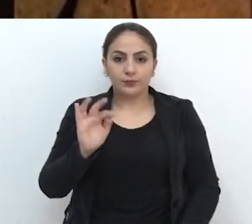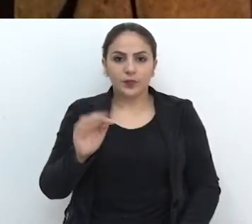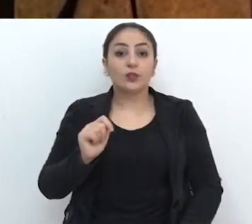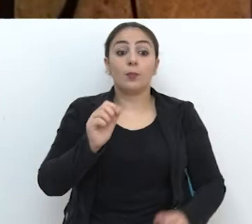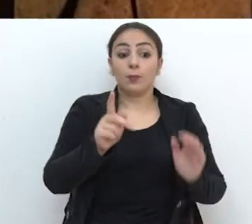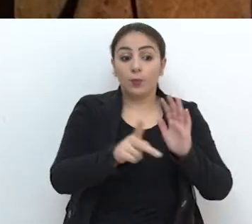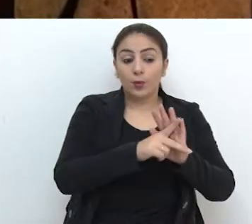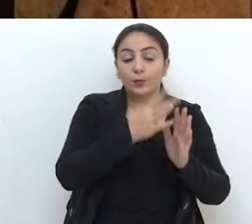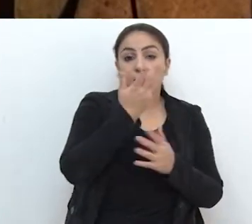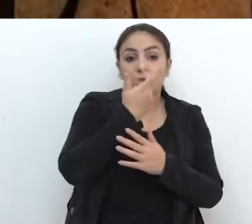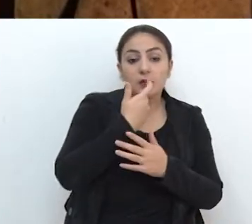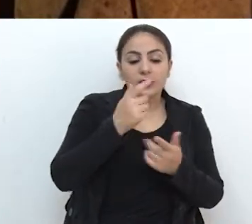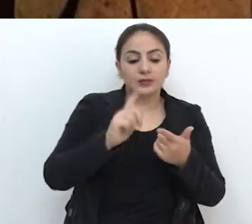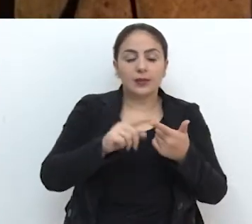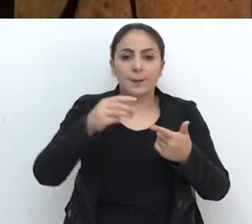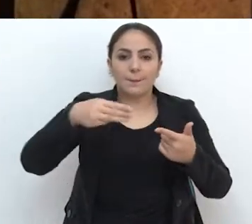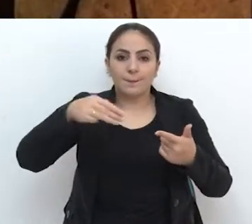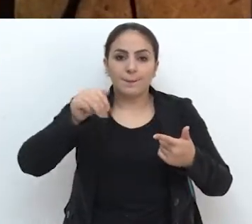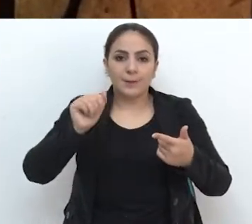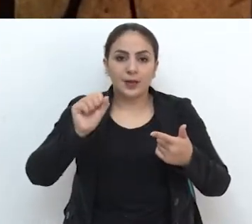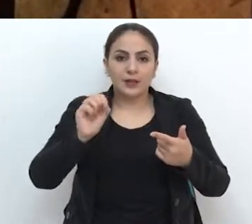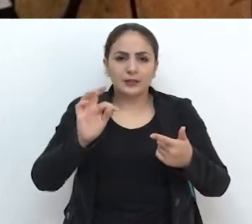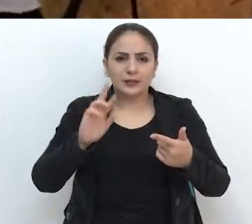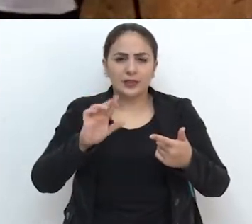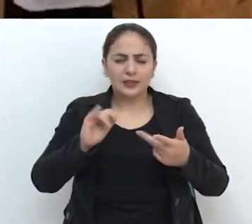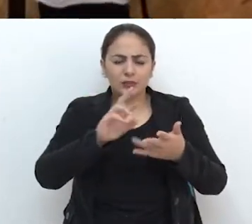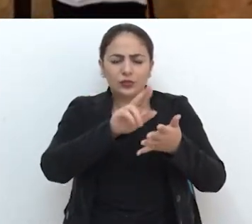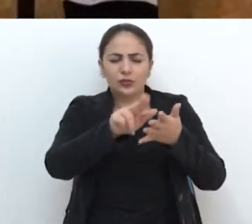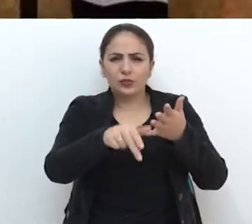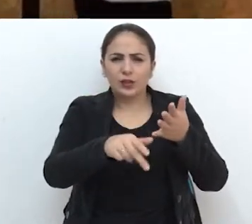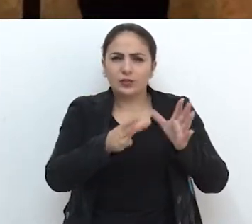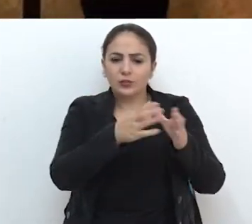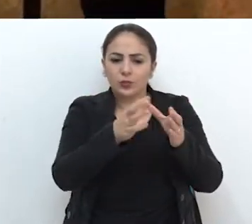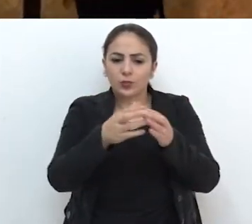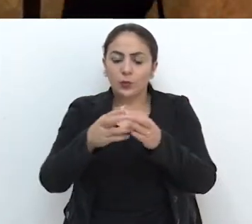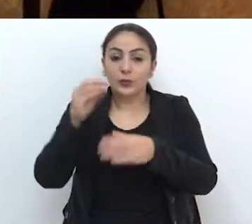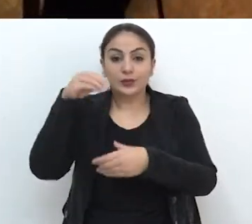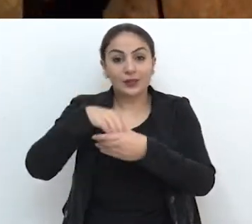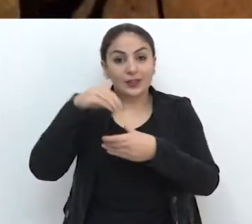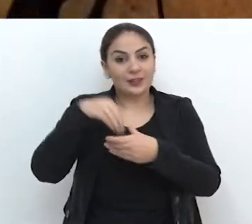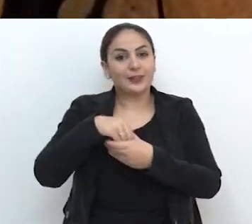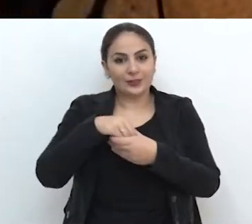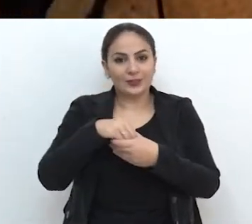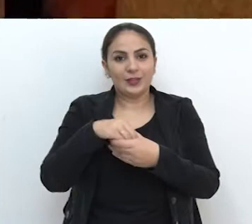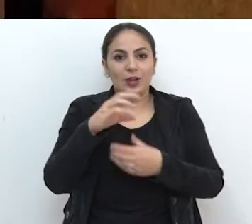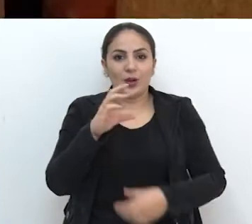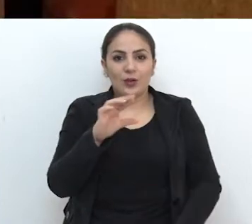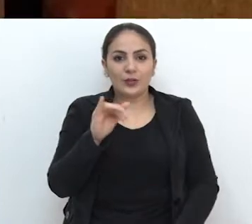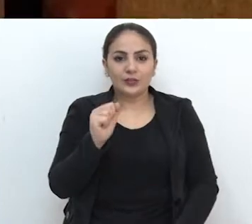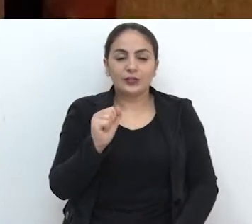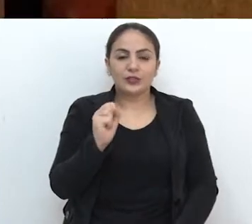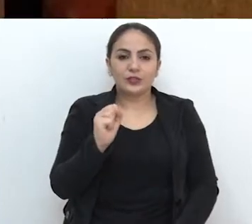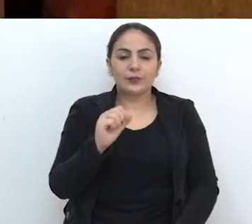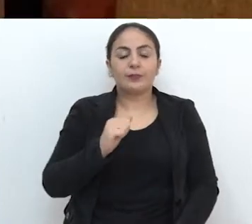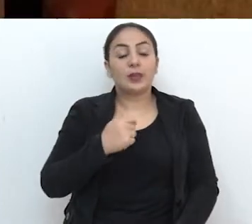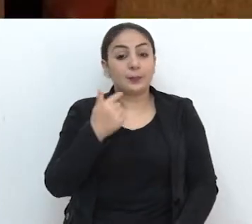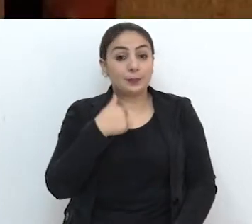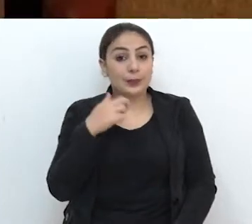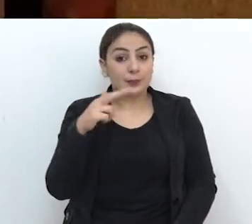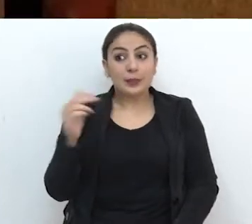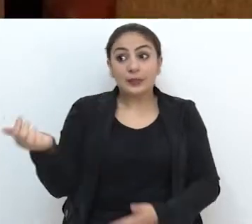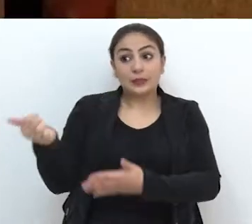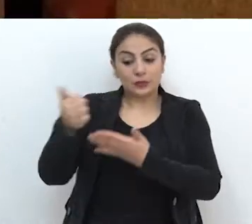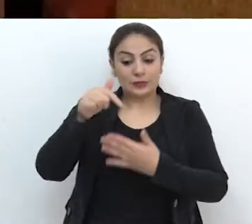para Kids, tem Master. Então, assim, são vários cursos dentro da CrossFit que tem isso. Então, todos podem fazer. A minha irmã me trouxe para o